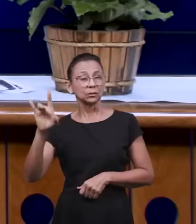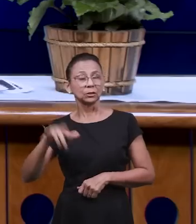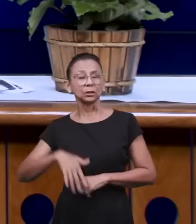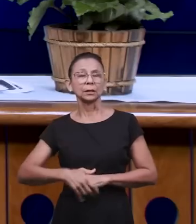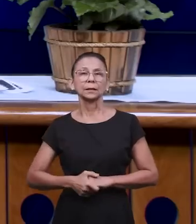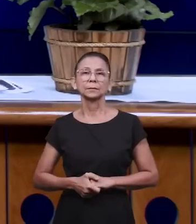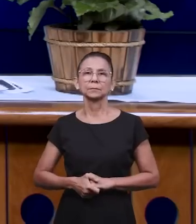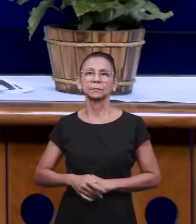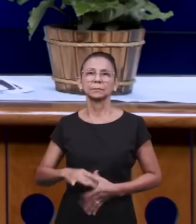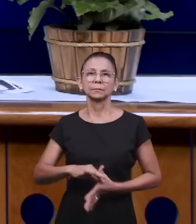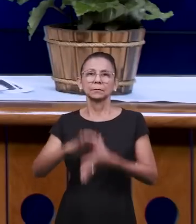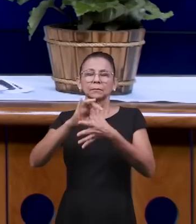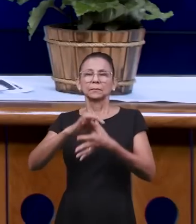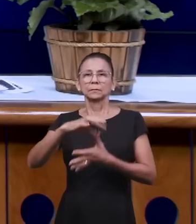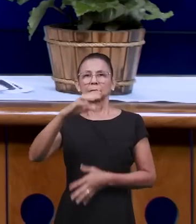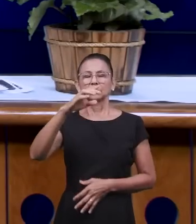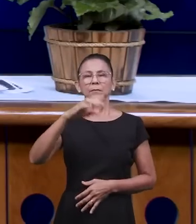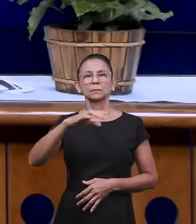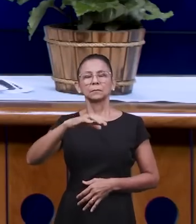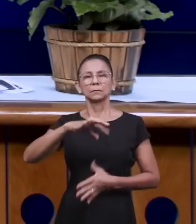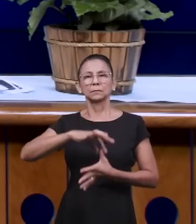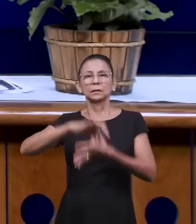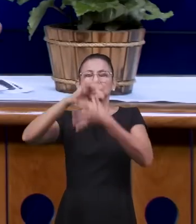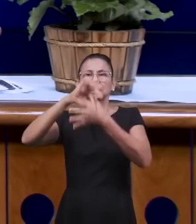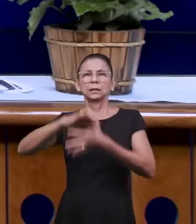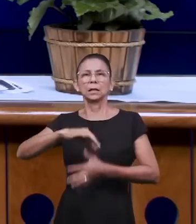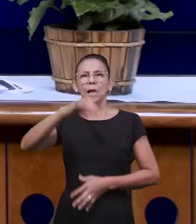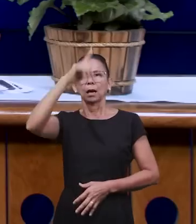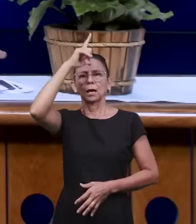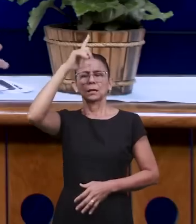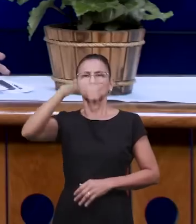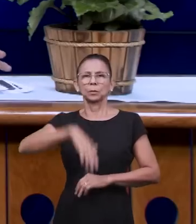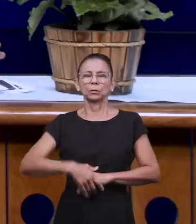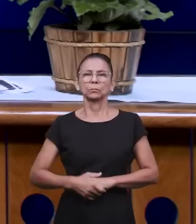tinha um pedacinho de terra dentro da sua terra. Em